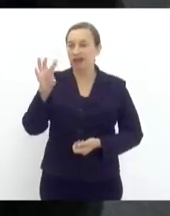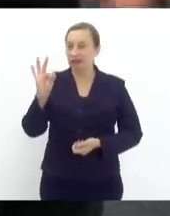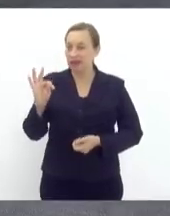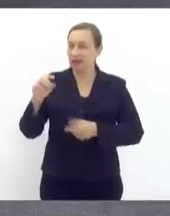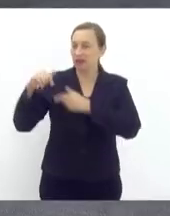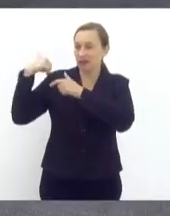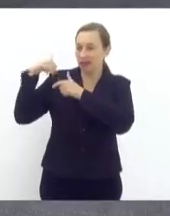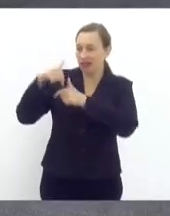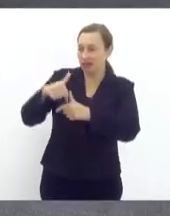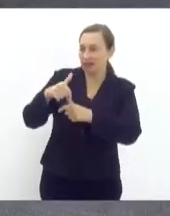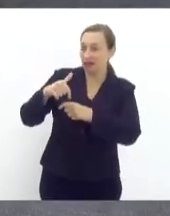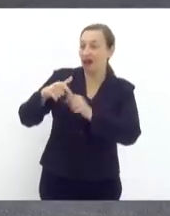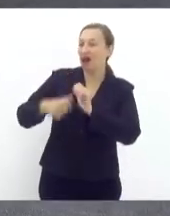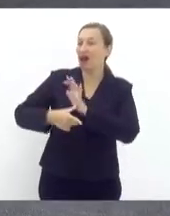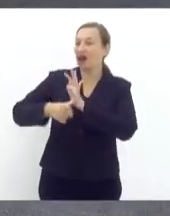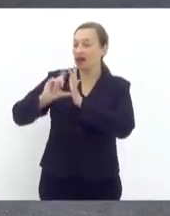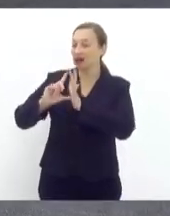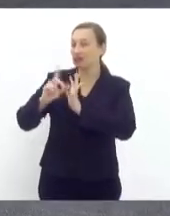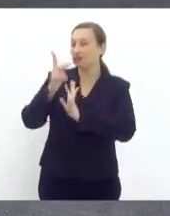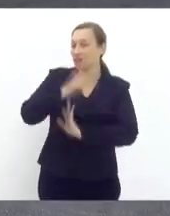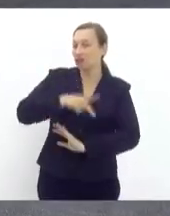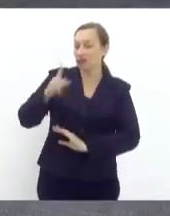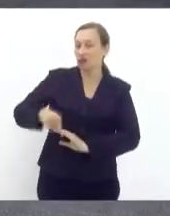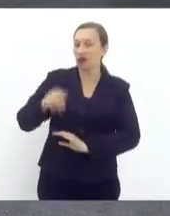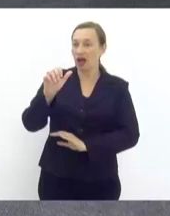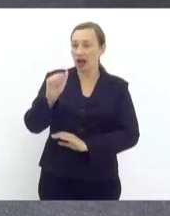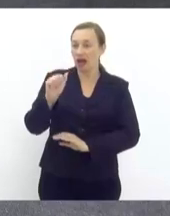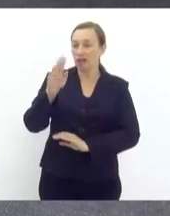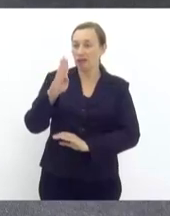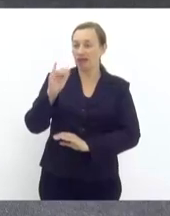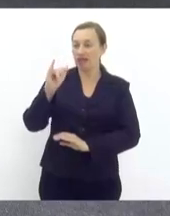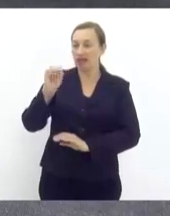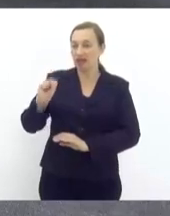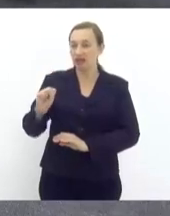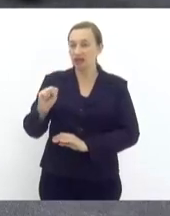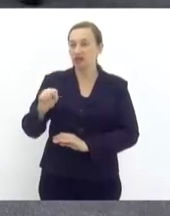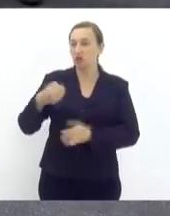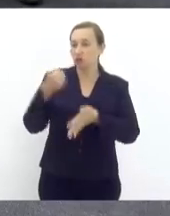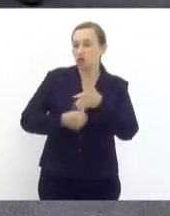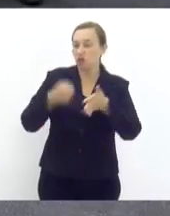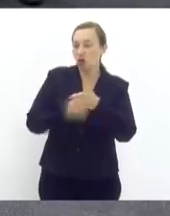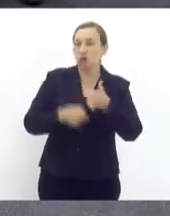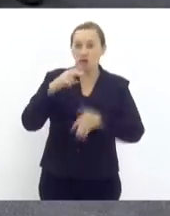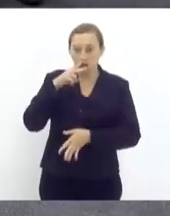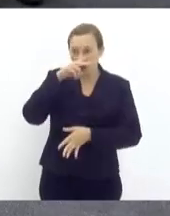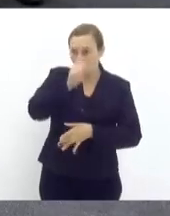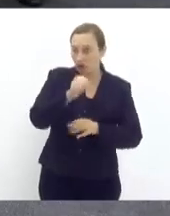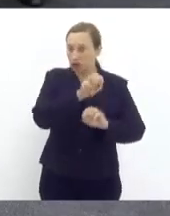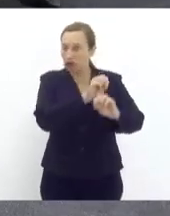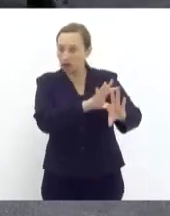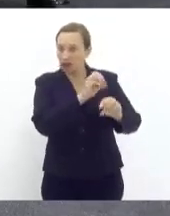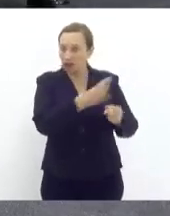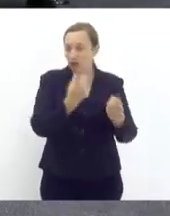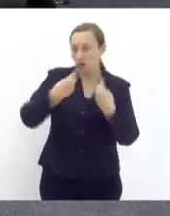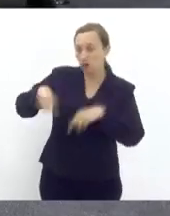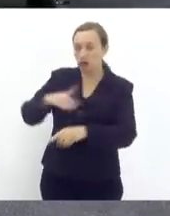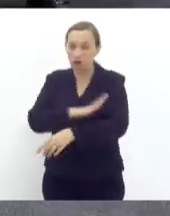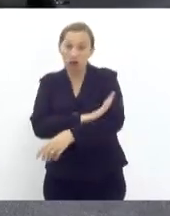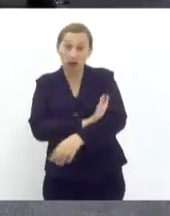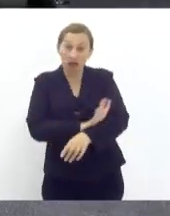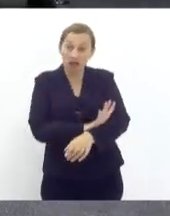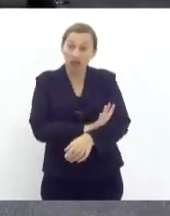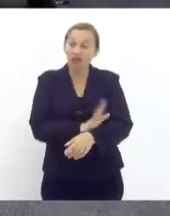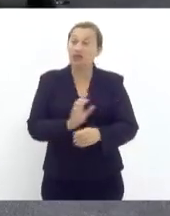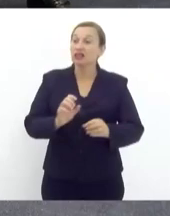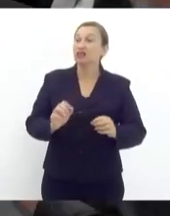desde antes do professor Abdias de uma luta muito forte pela educação e contra o racismo inclusive